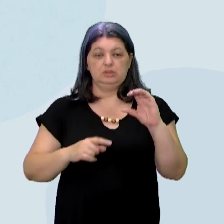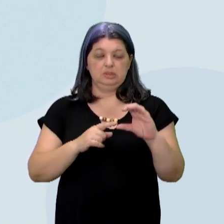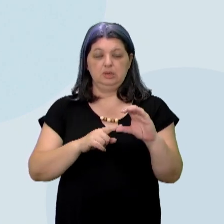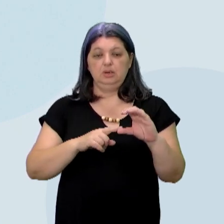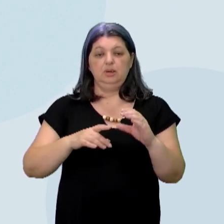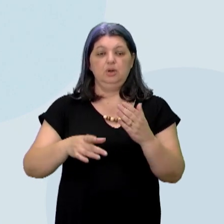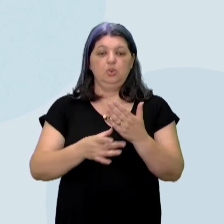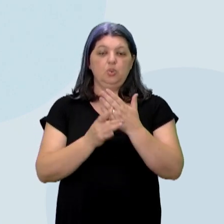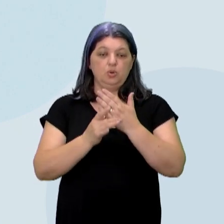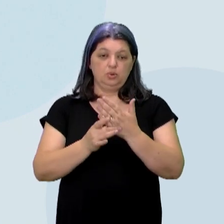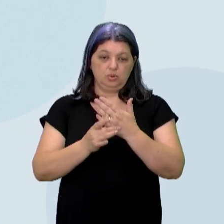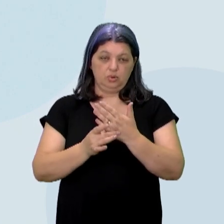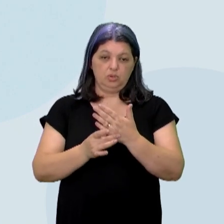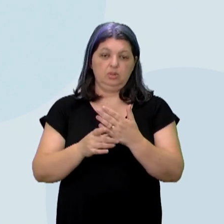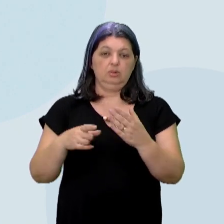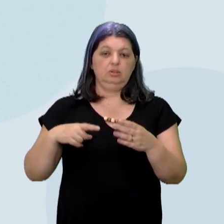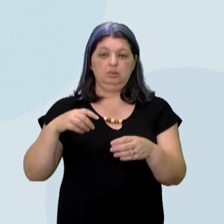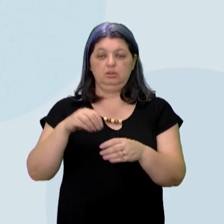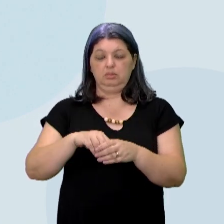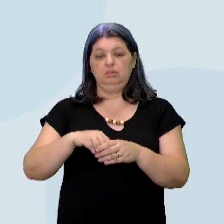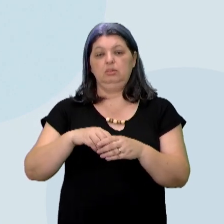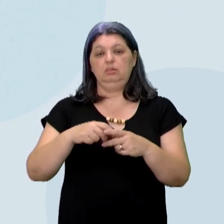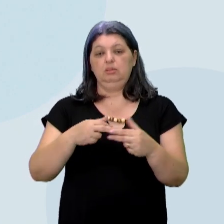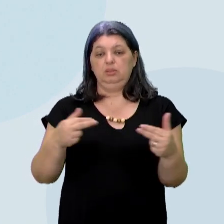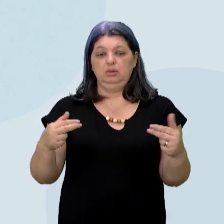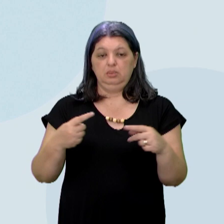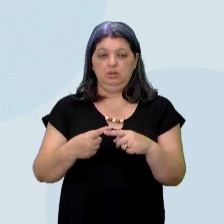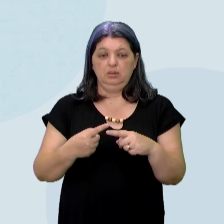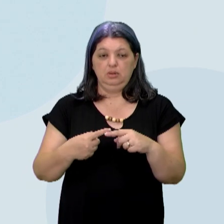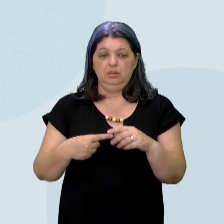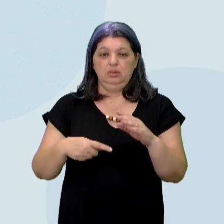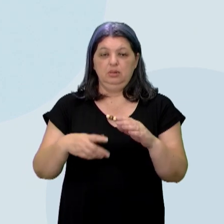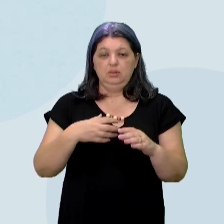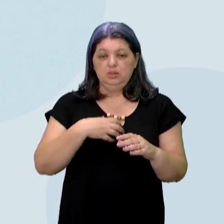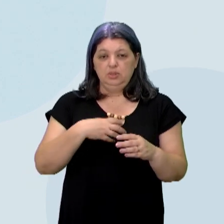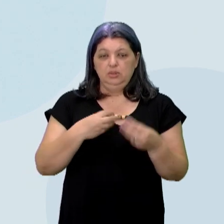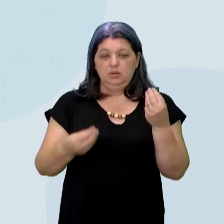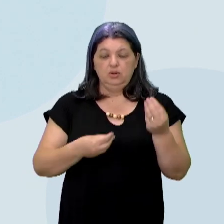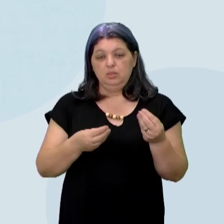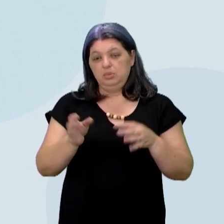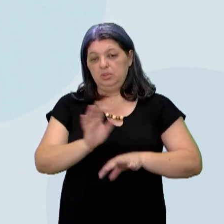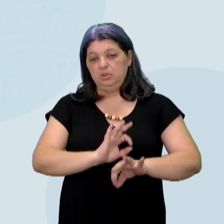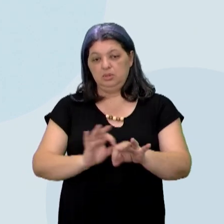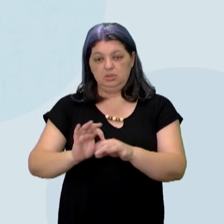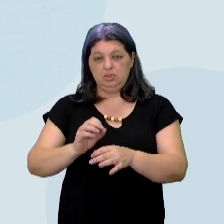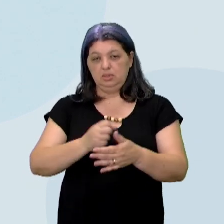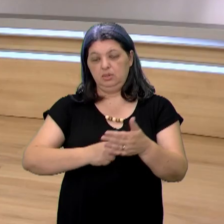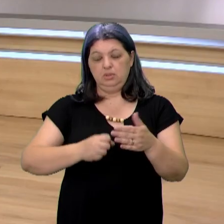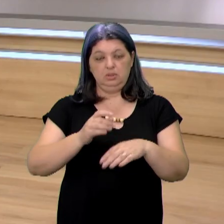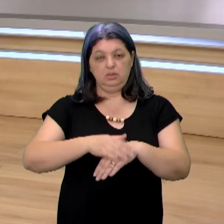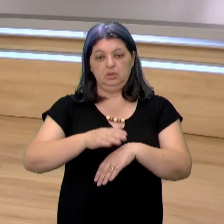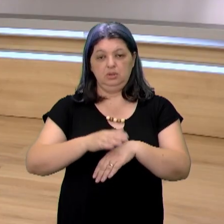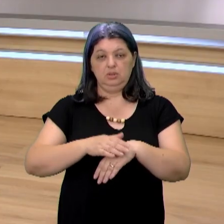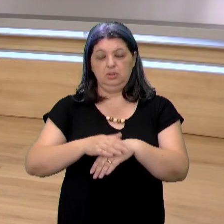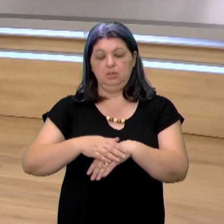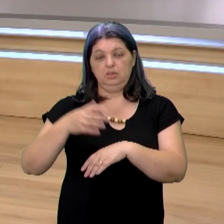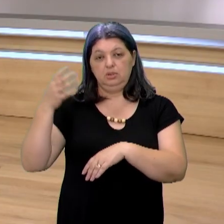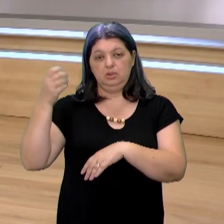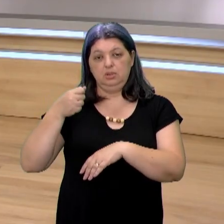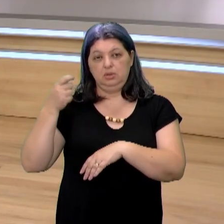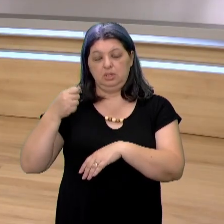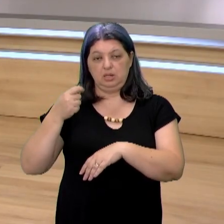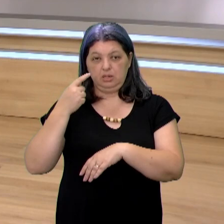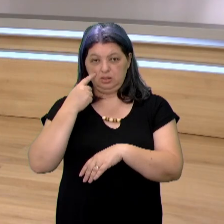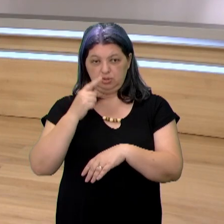desidratado. D, maneira de produzir leite em pó. Essa tá bem tranquila, né? Porque você vê, a gente tá falando de alimento, tá falando de leite, mas